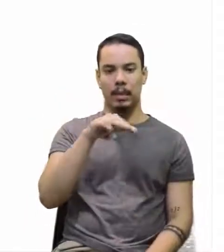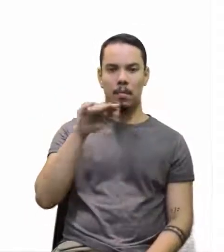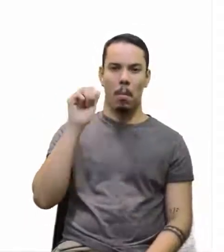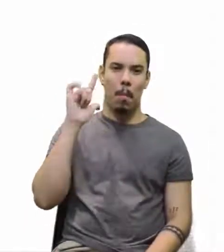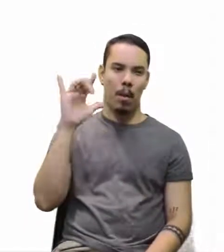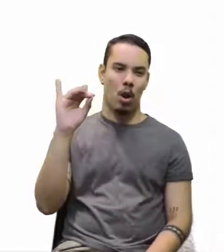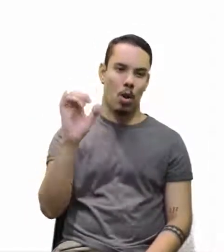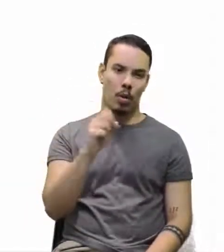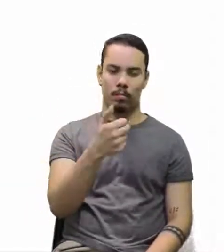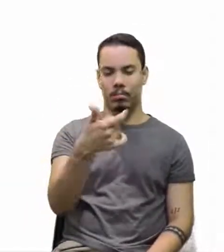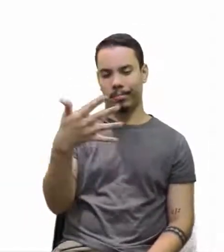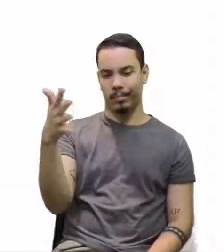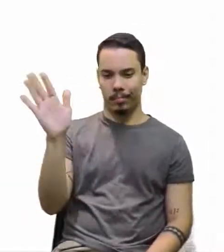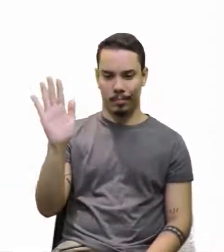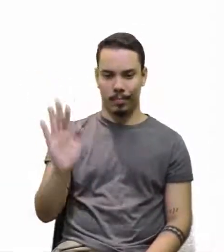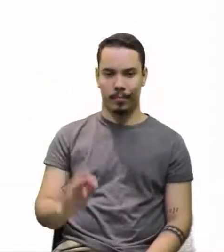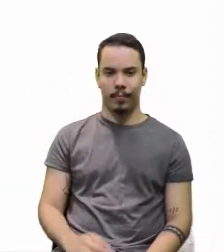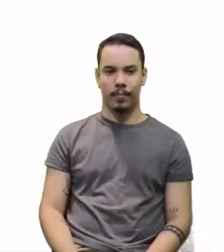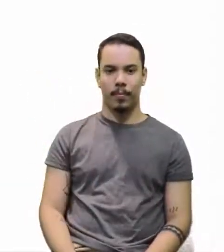Maxwell.